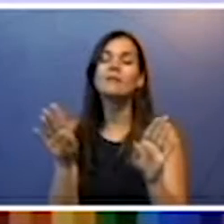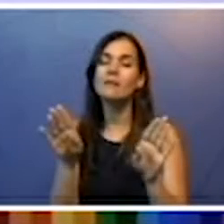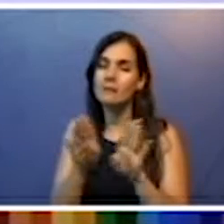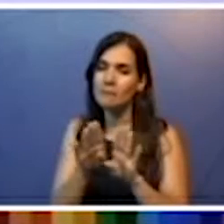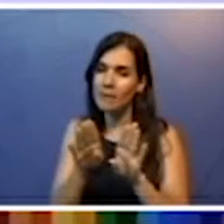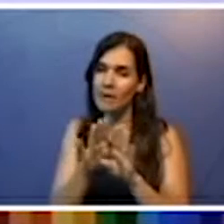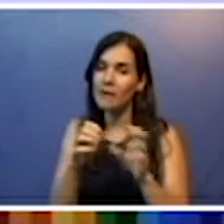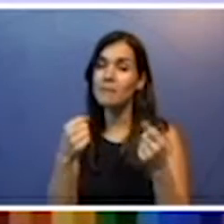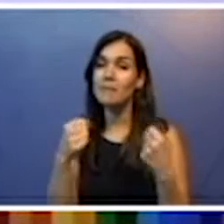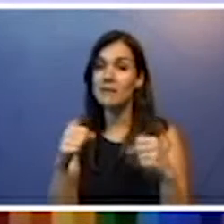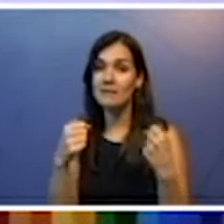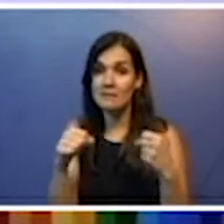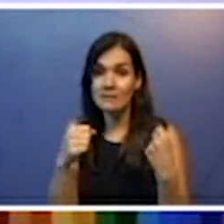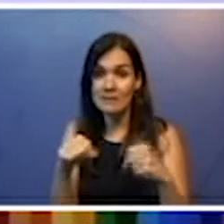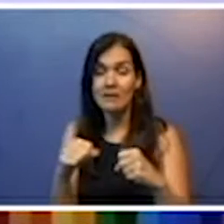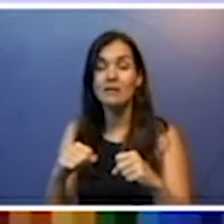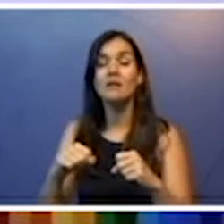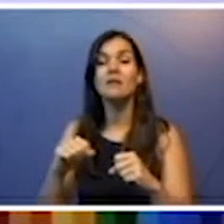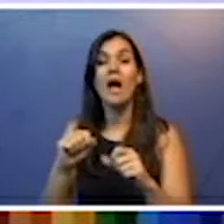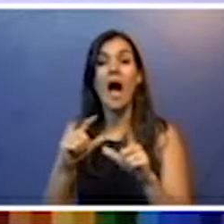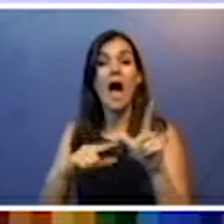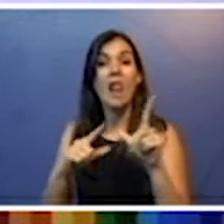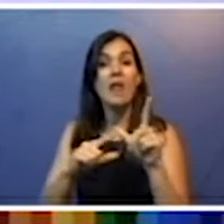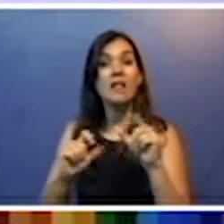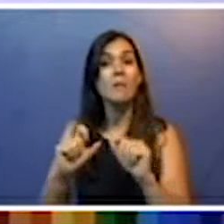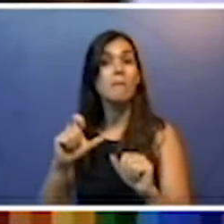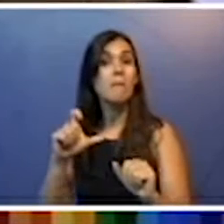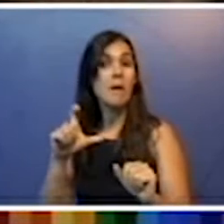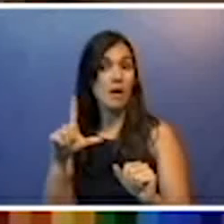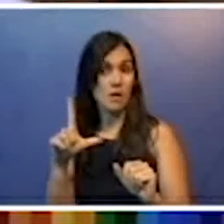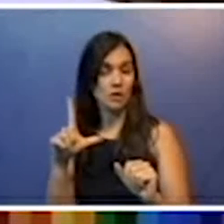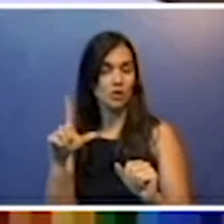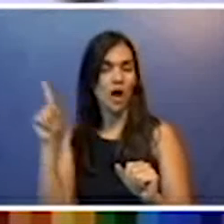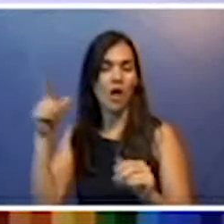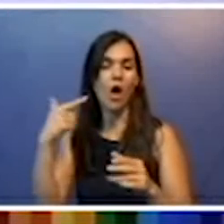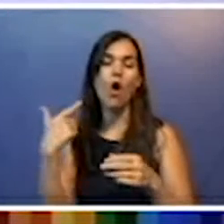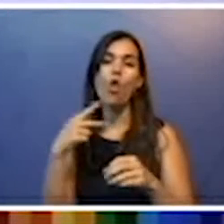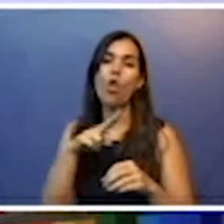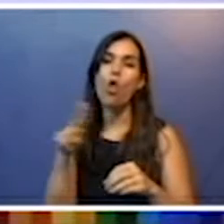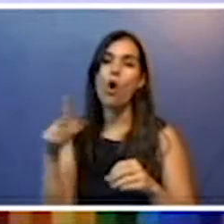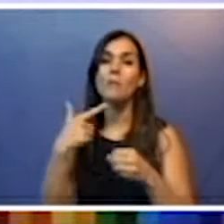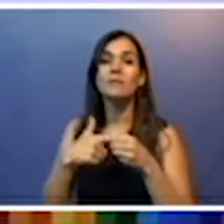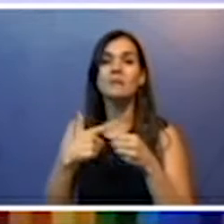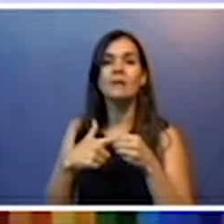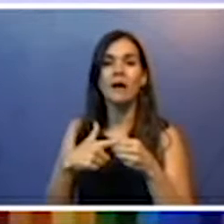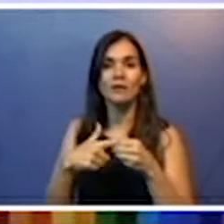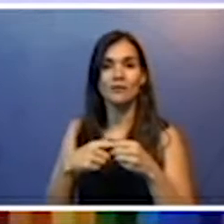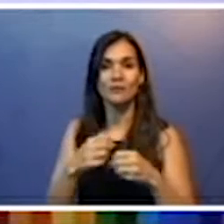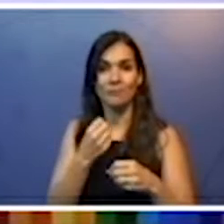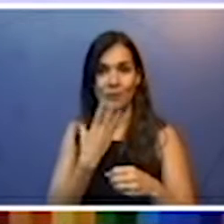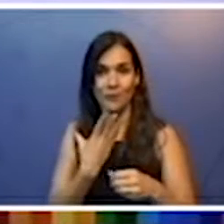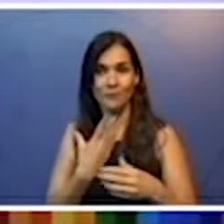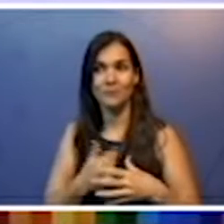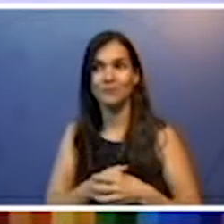de cidade aqui, especificamente. Mas também poderia ser nome de pessoas. Vamos lá?